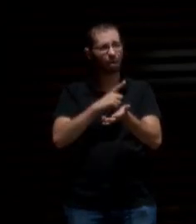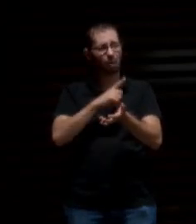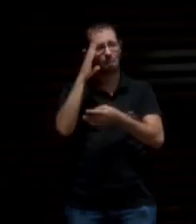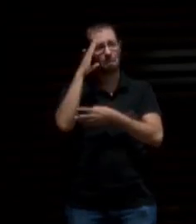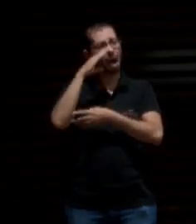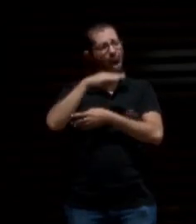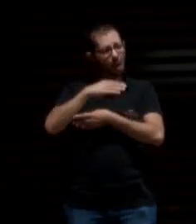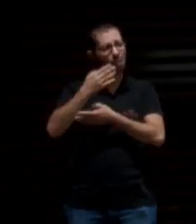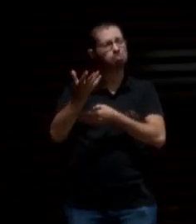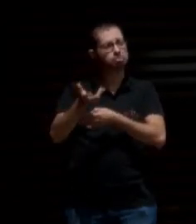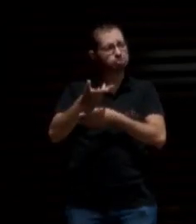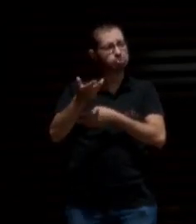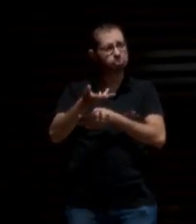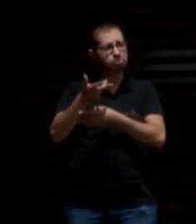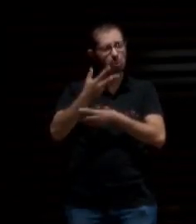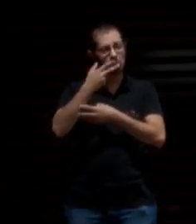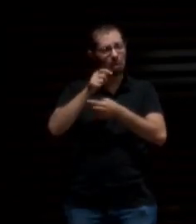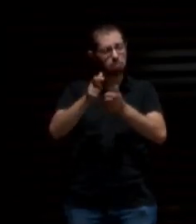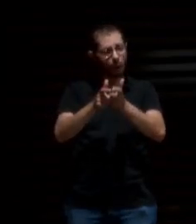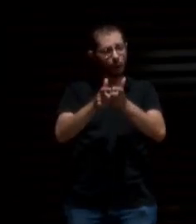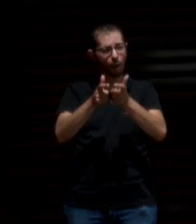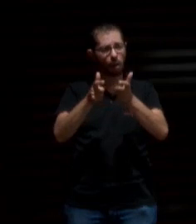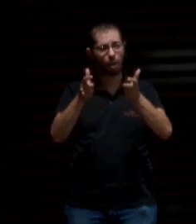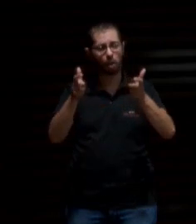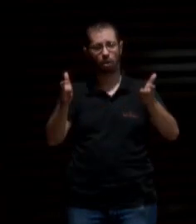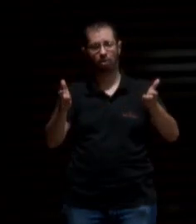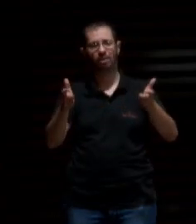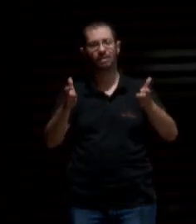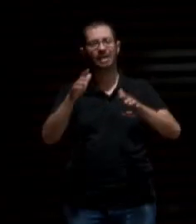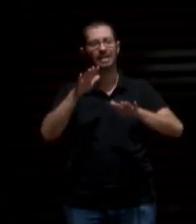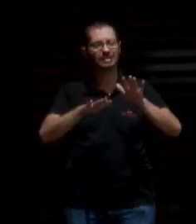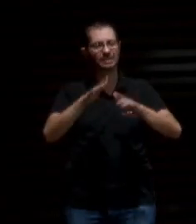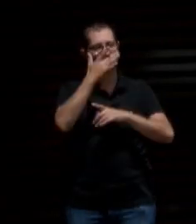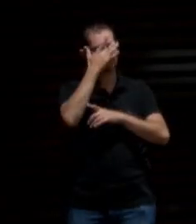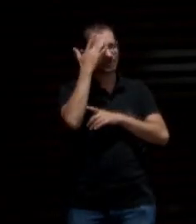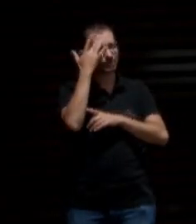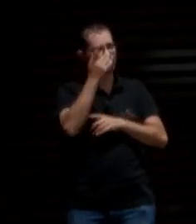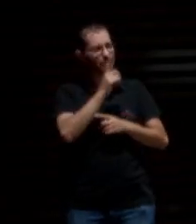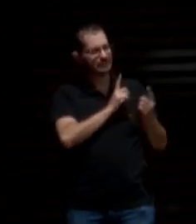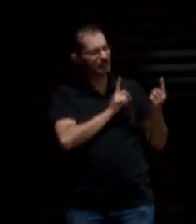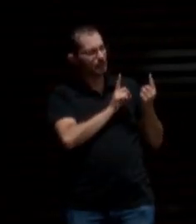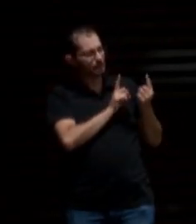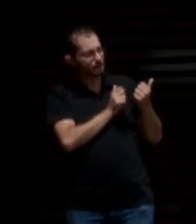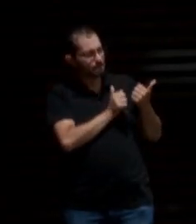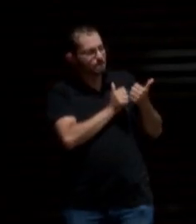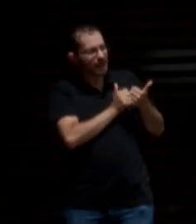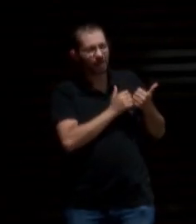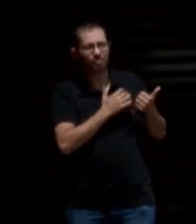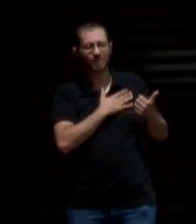perversidade que está tomando conta, muitas vezes, os irmãos mais próximos sabem disso, eu fico angustiado,